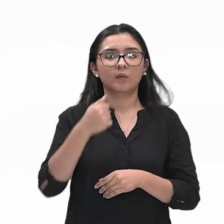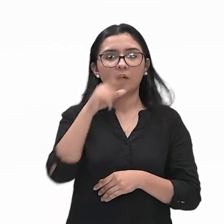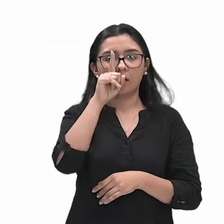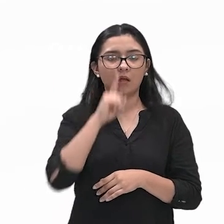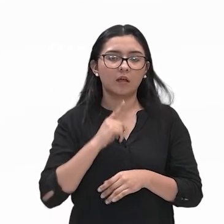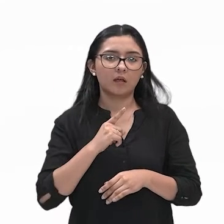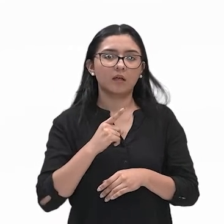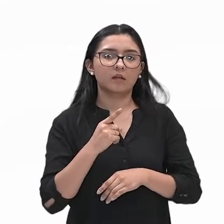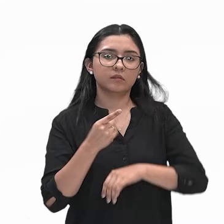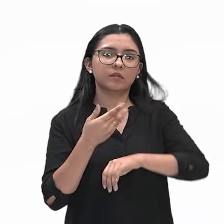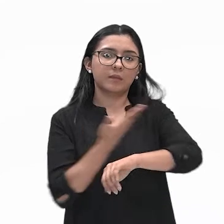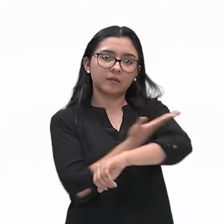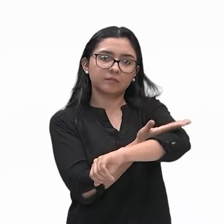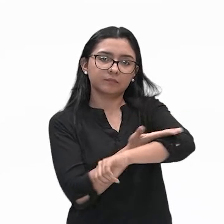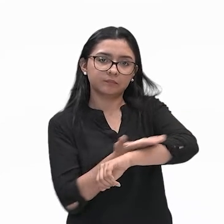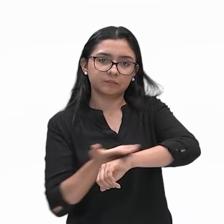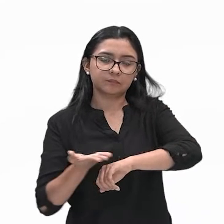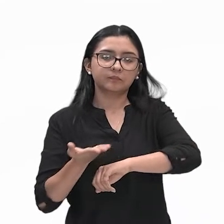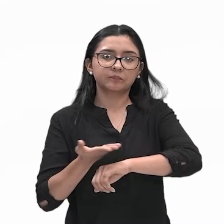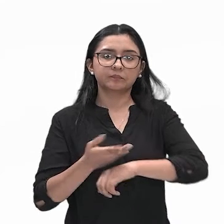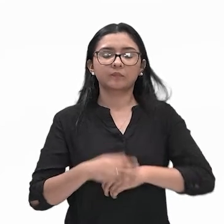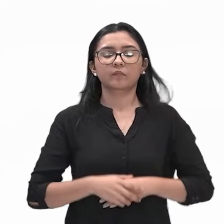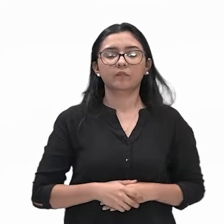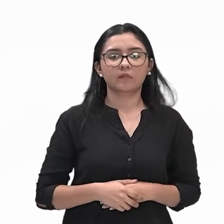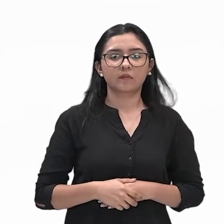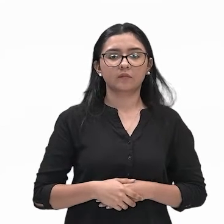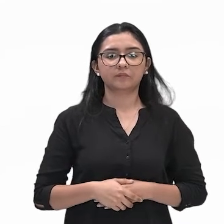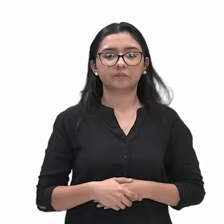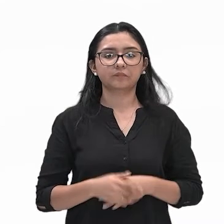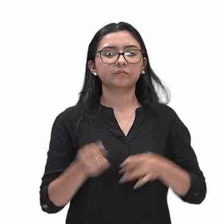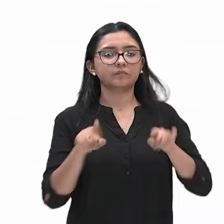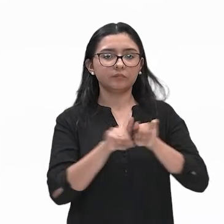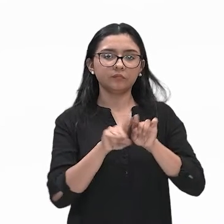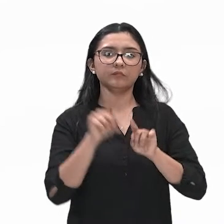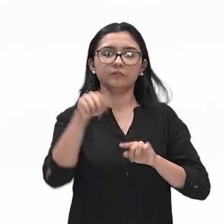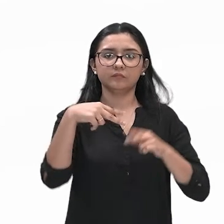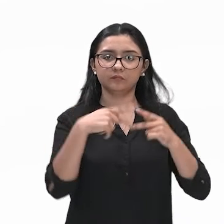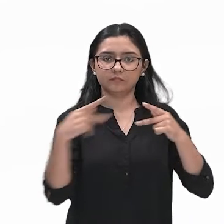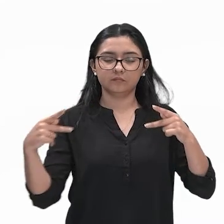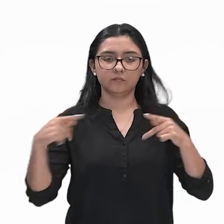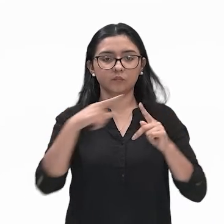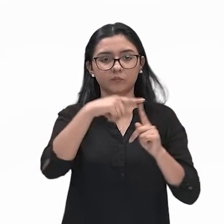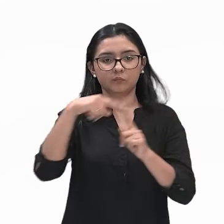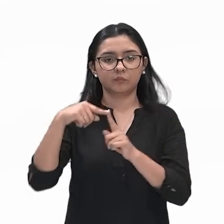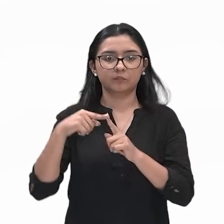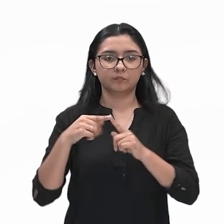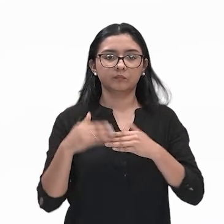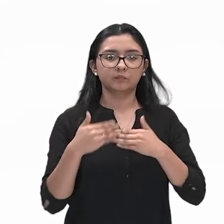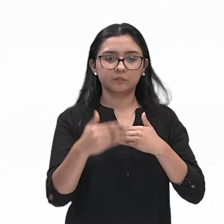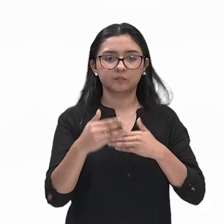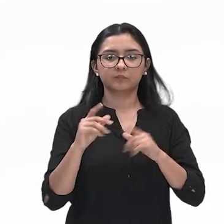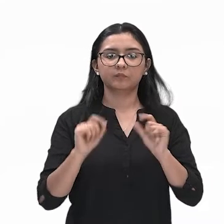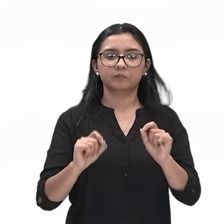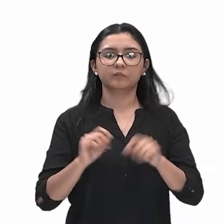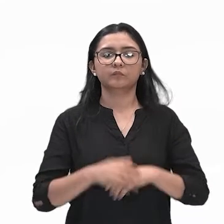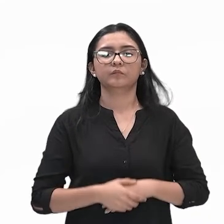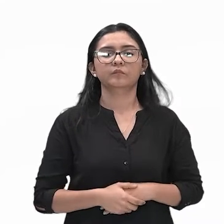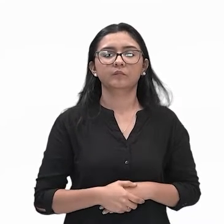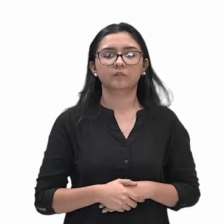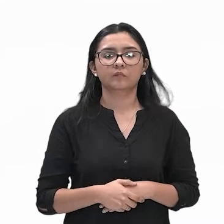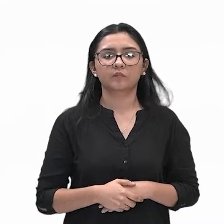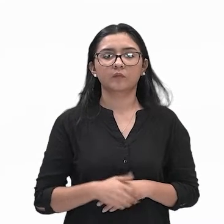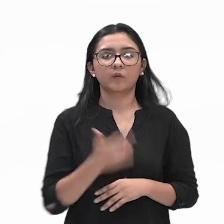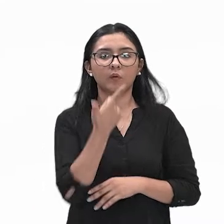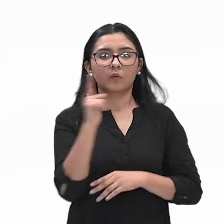a pele mais clara também, tá? Então, melanina também é uma proteína. Bora avançar agora a falar, né, da característica